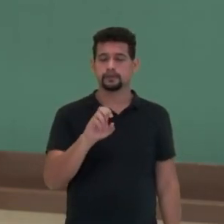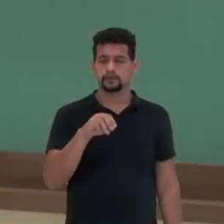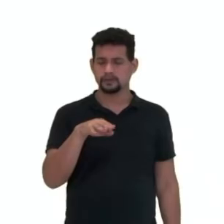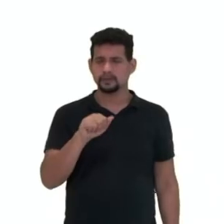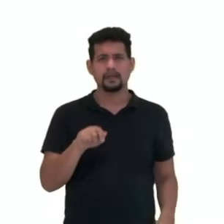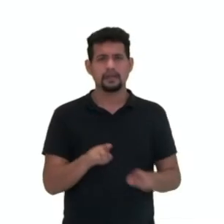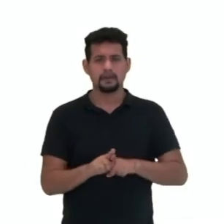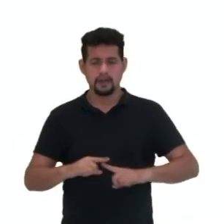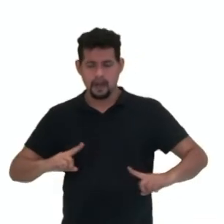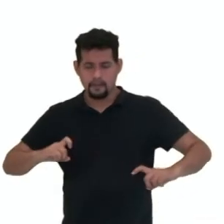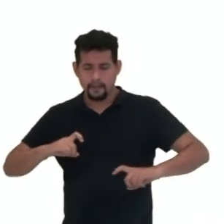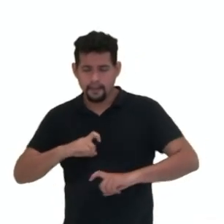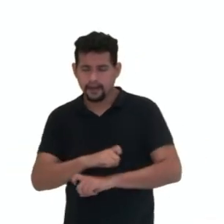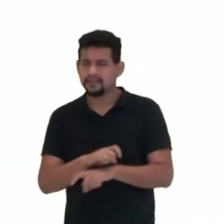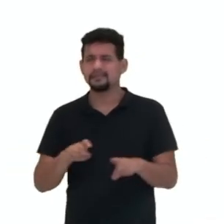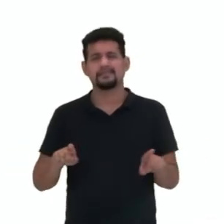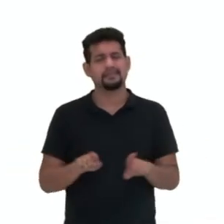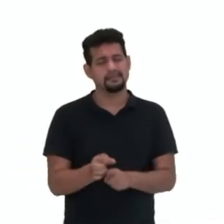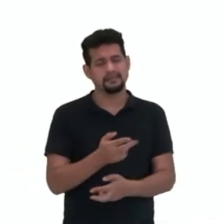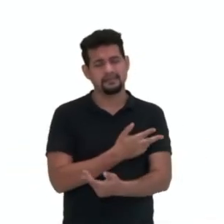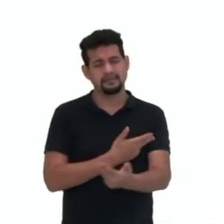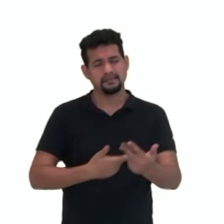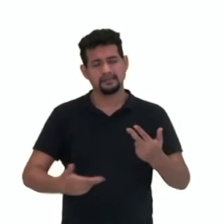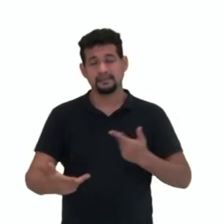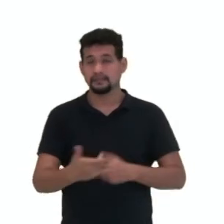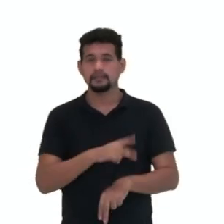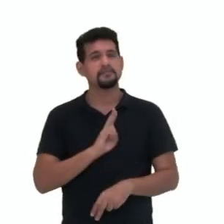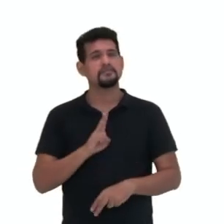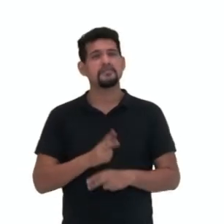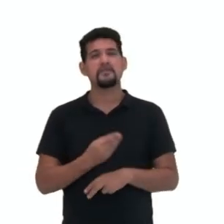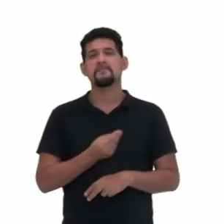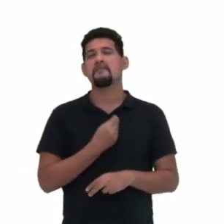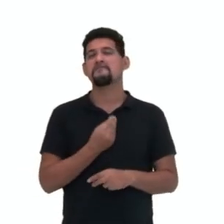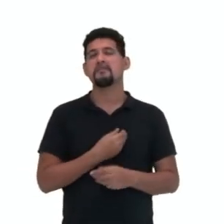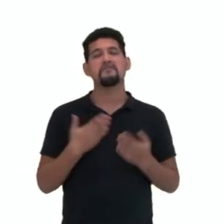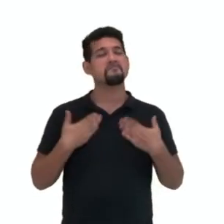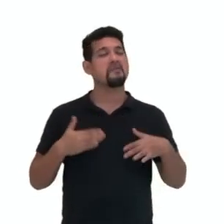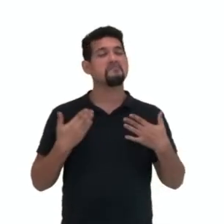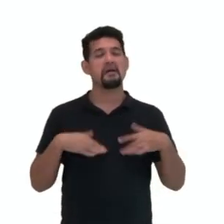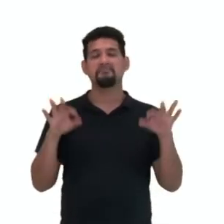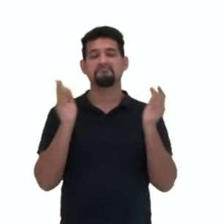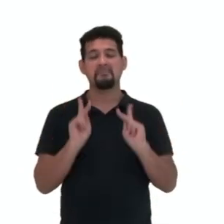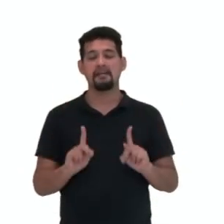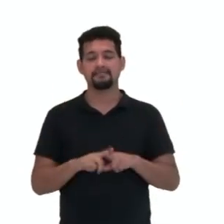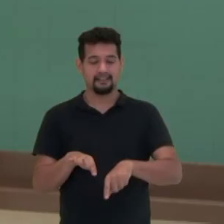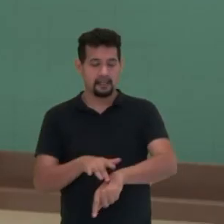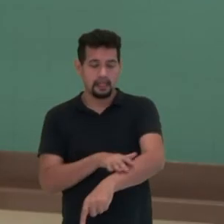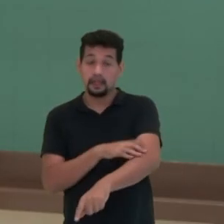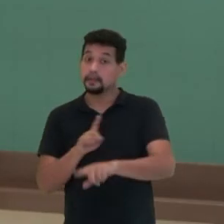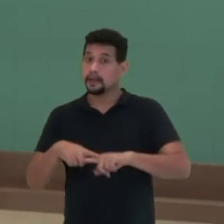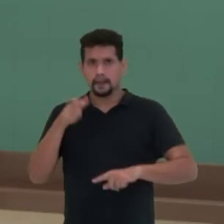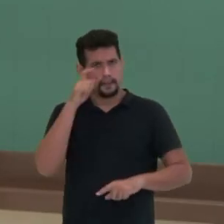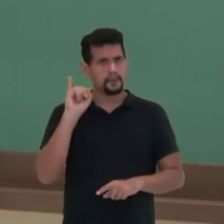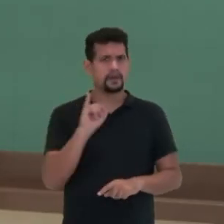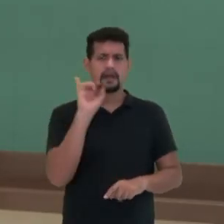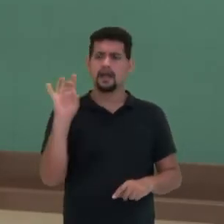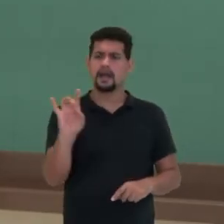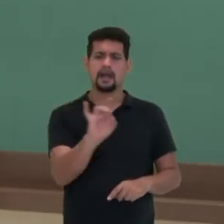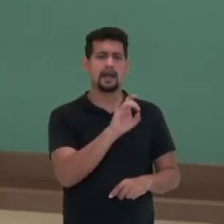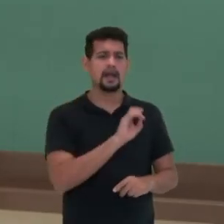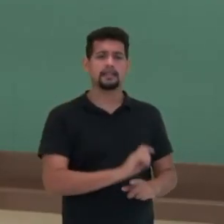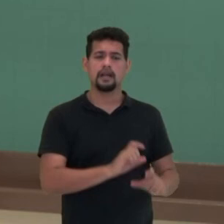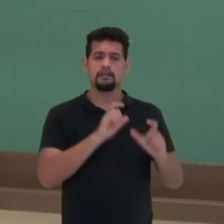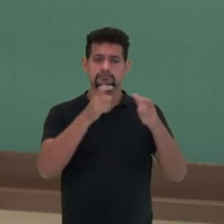as bactérias, vírus, né? Vivendo aqui super de boa aqui na nossa pele. O interessante também é que cada lugar do nosso